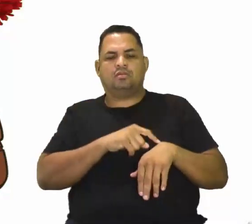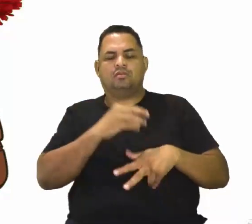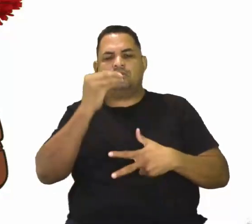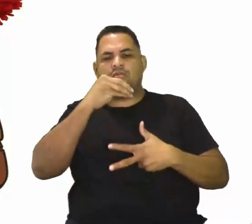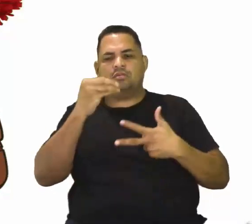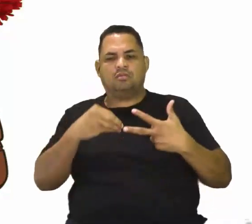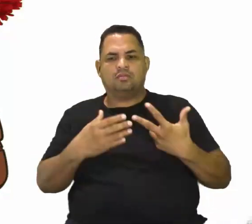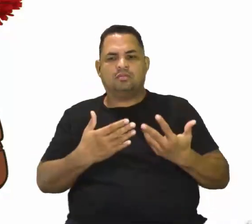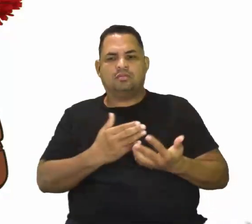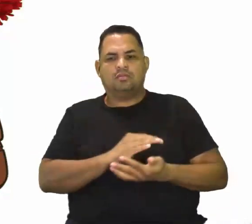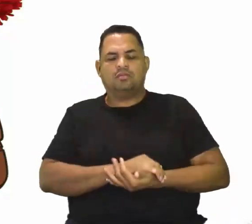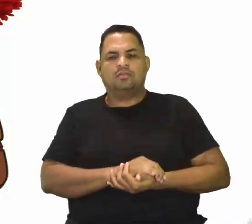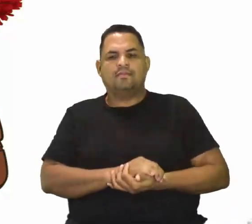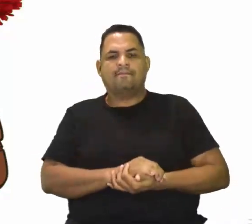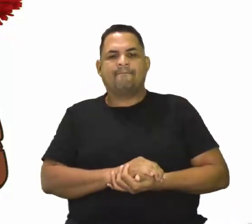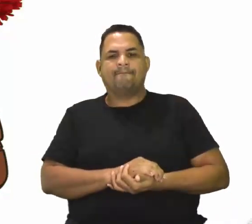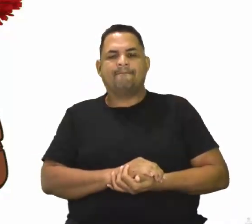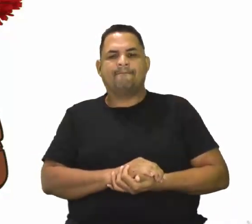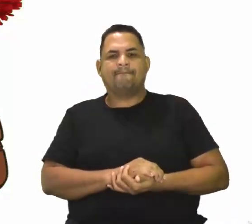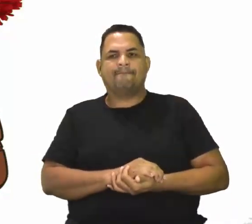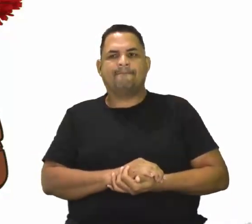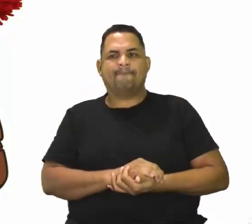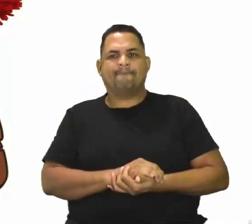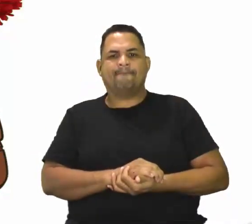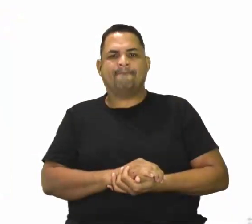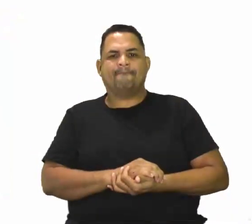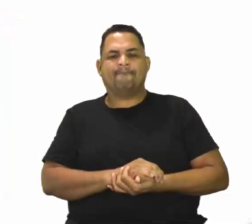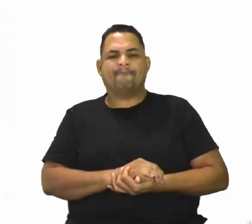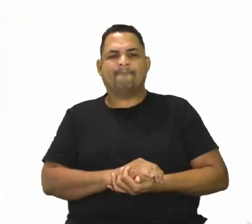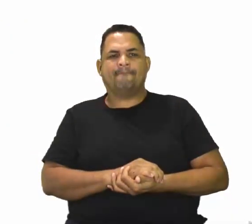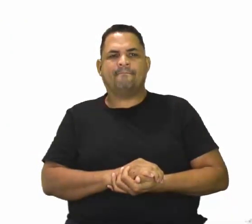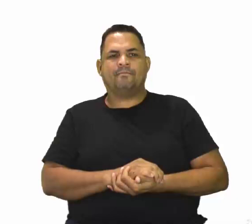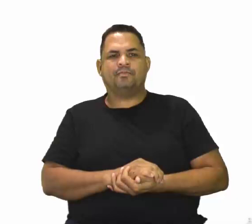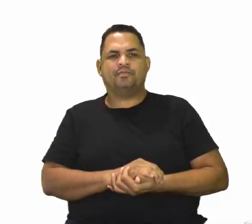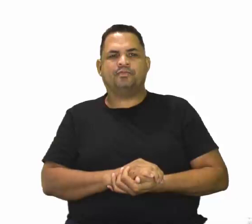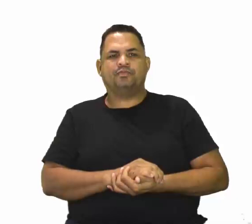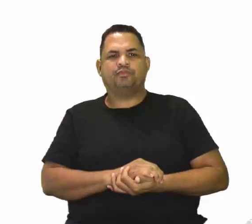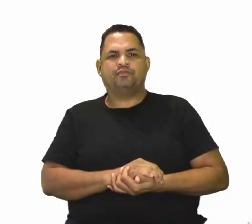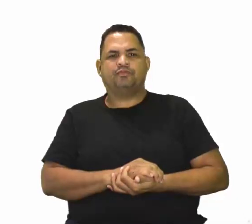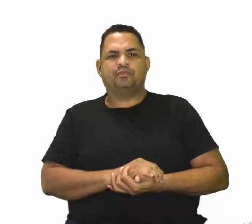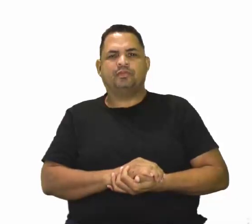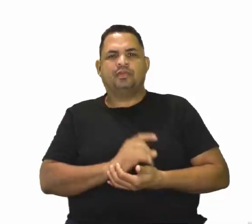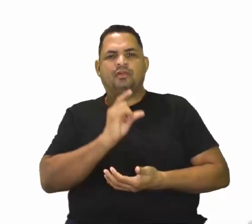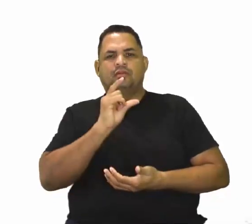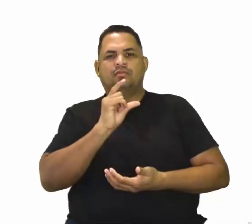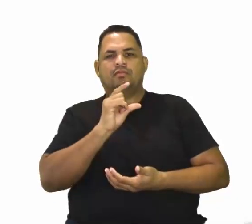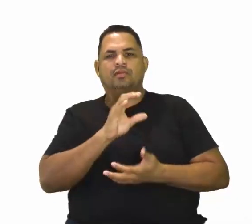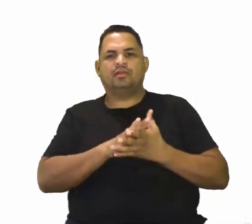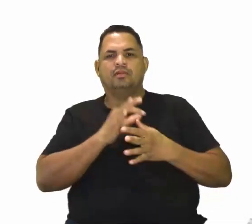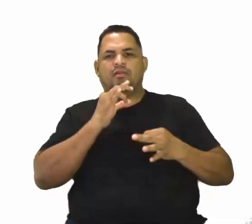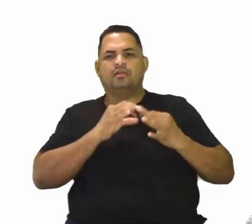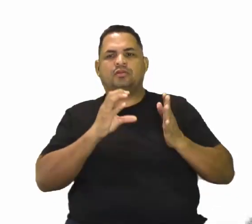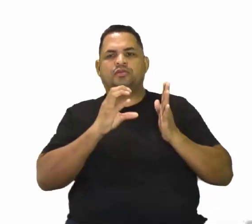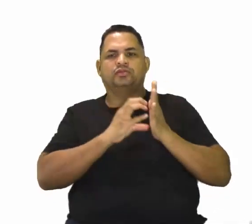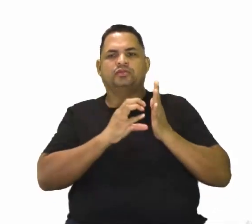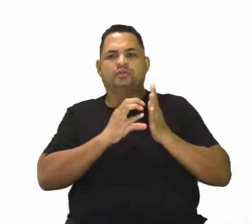Enem. Agora vamos para a hora do Enem. Se liga no Enem. A palavra de ordem,